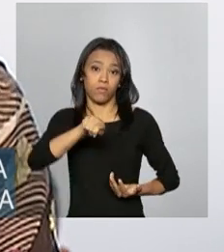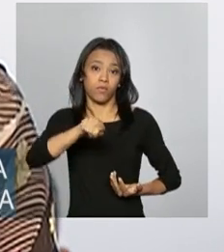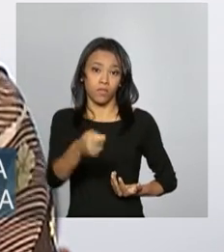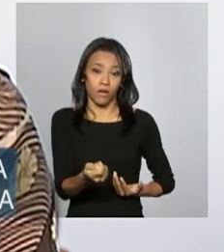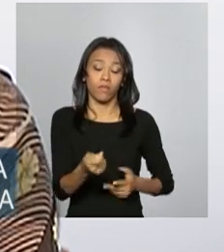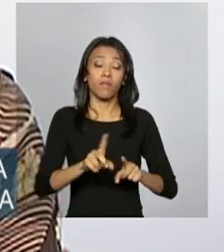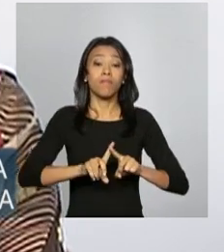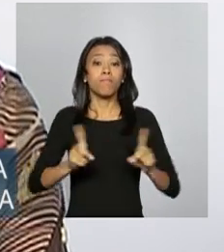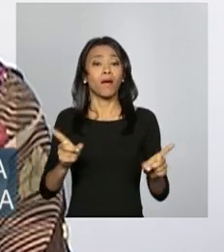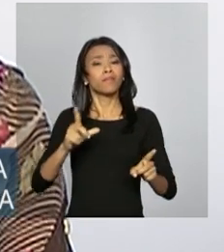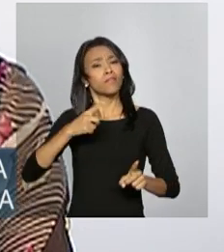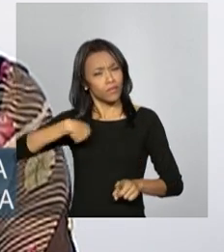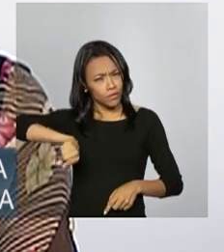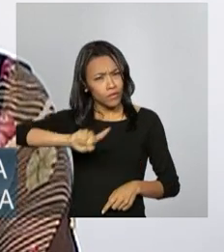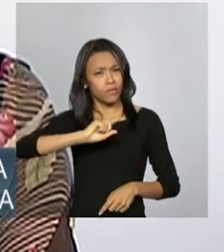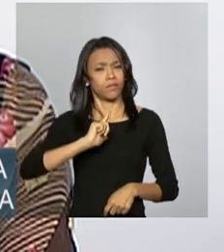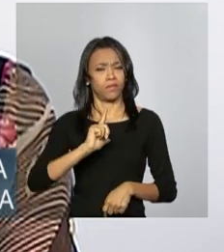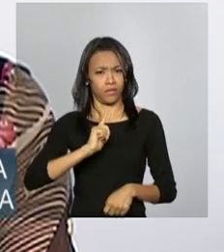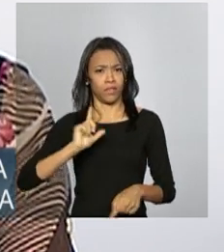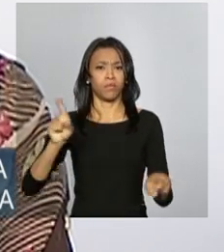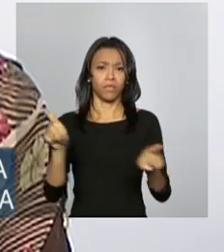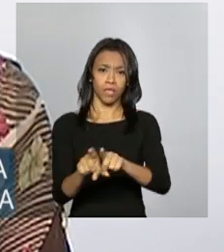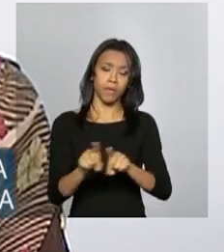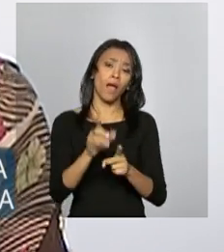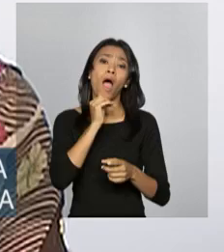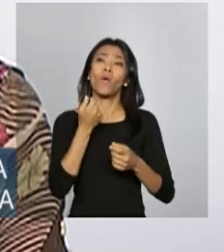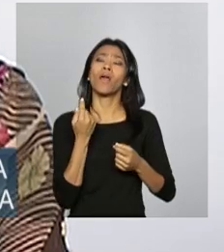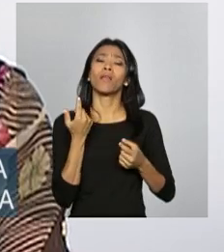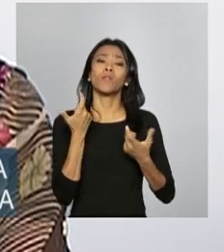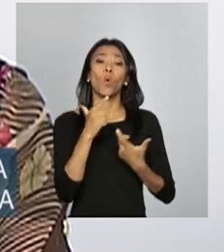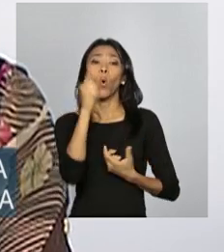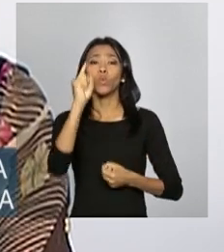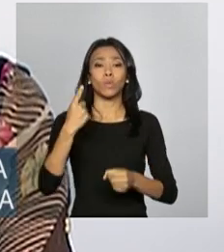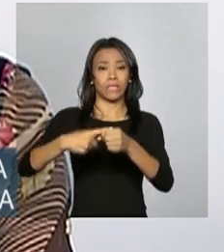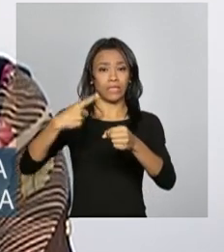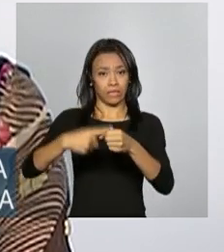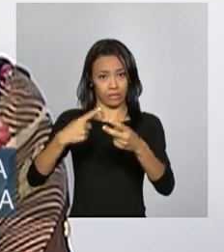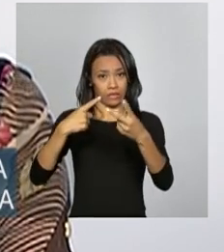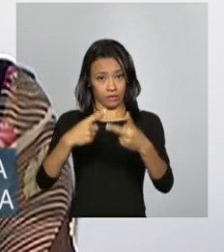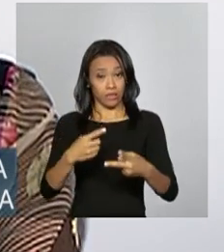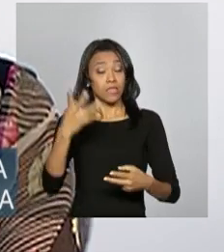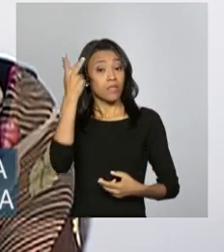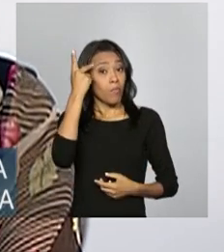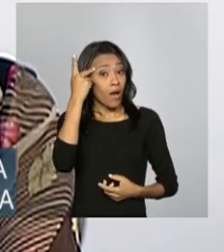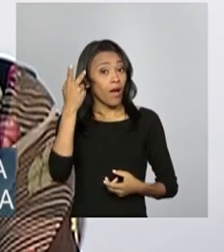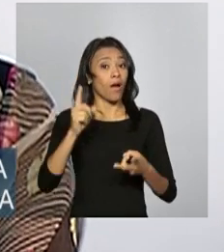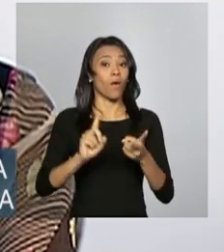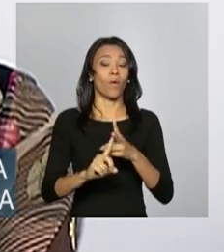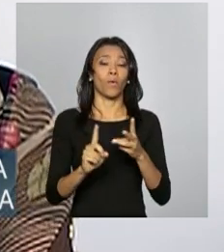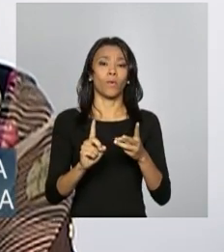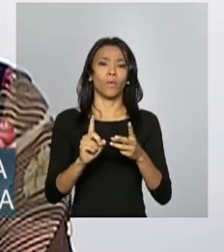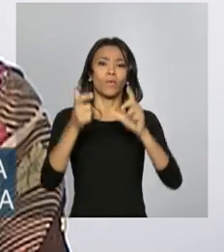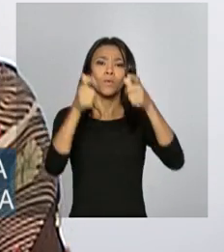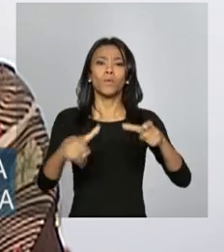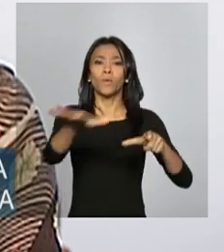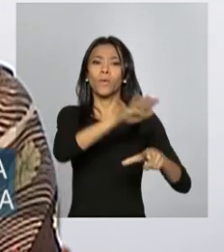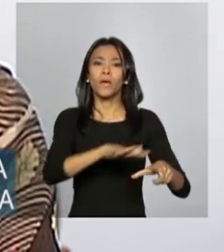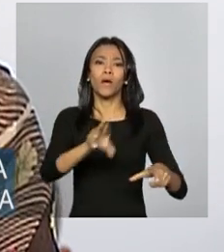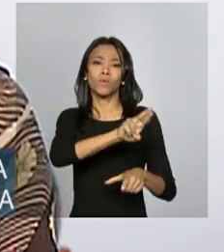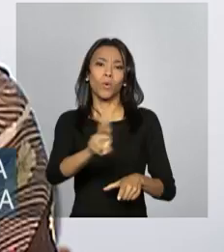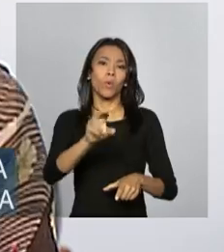Mas nós temos também, lá em Pirassununga, São Paulo, no residencial